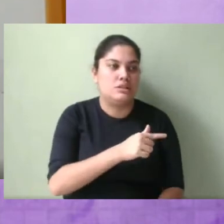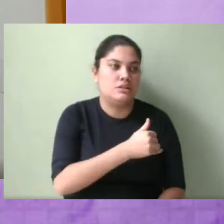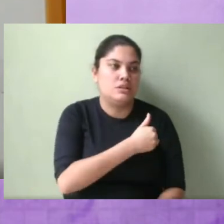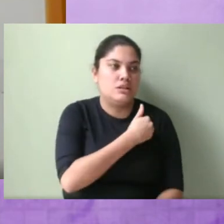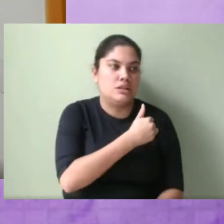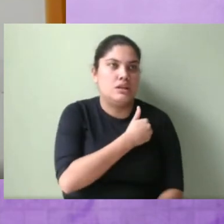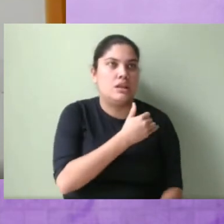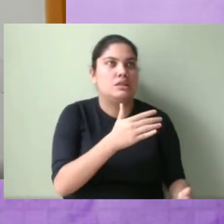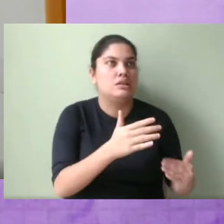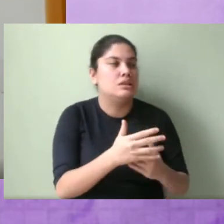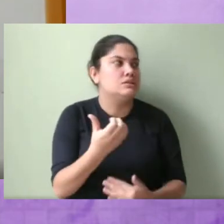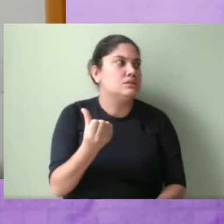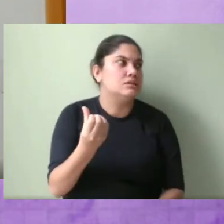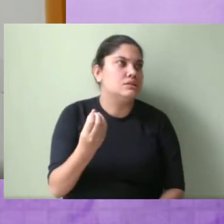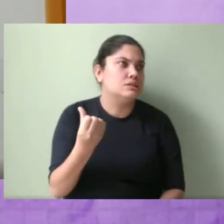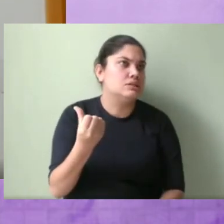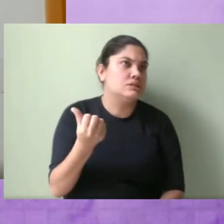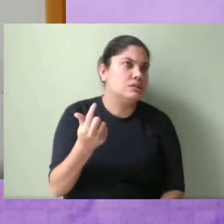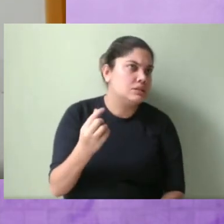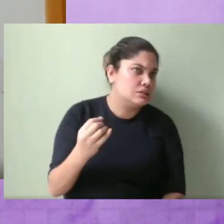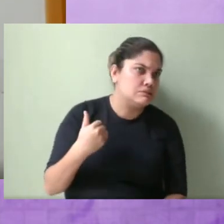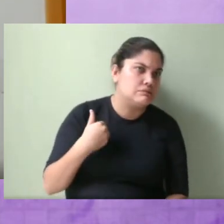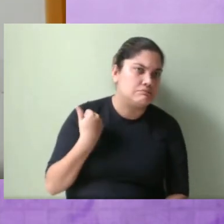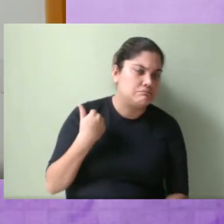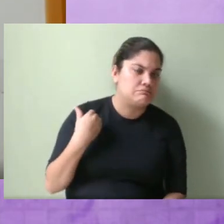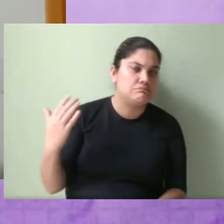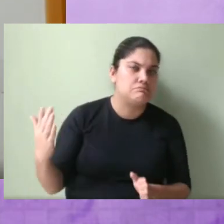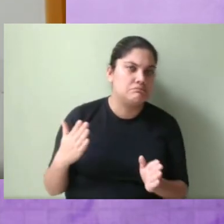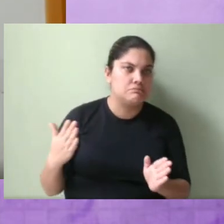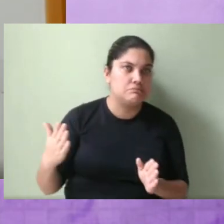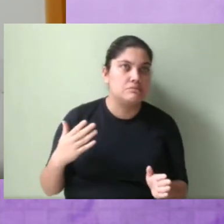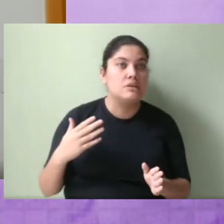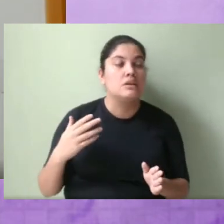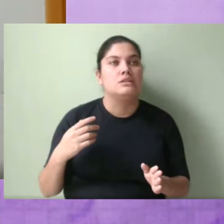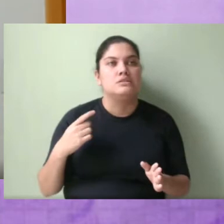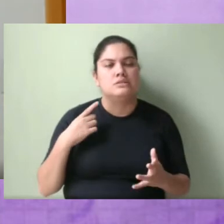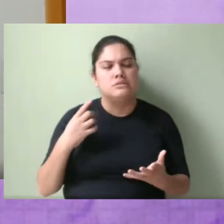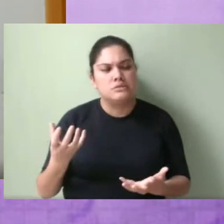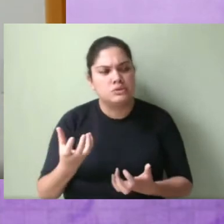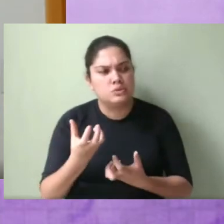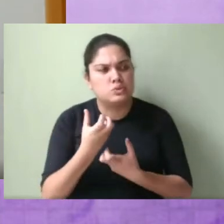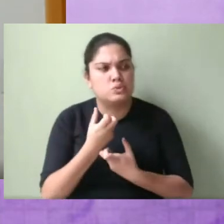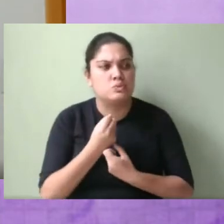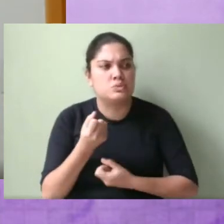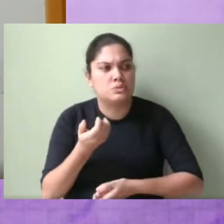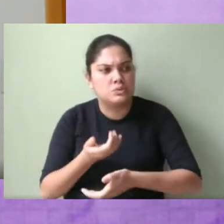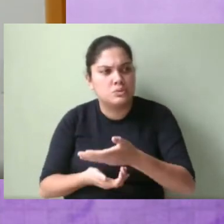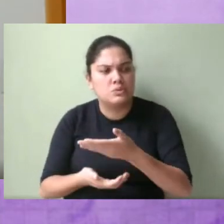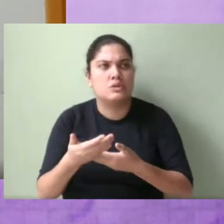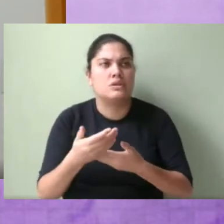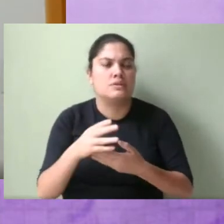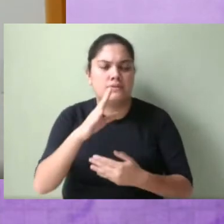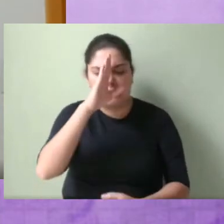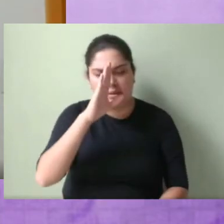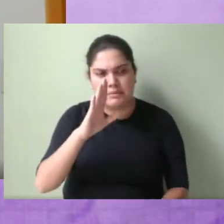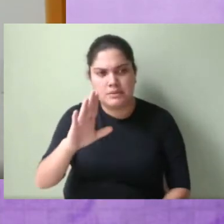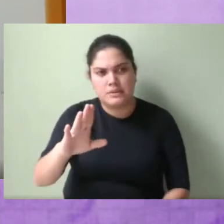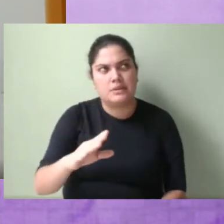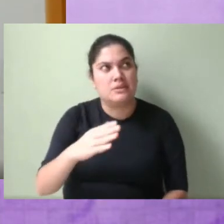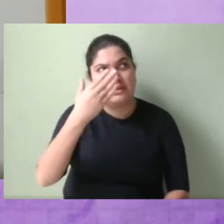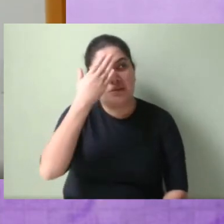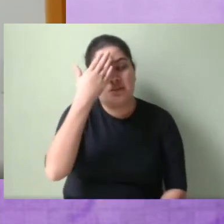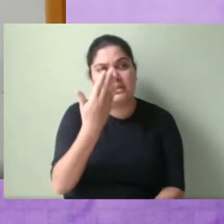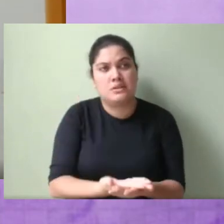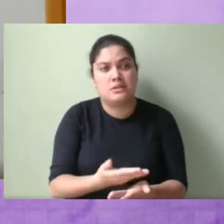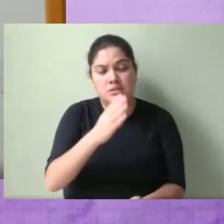um planejamento, apresento e depois escuto para ver o que eles têm a me dizer, e a gente vai se negociando e se